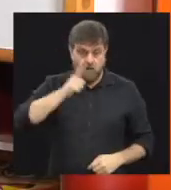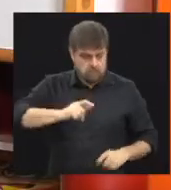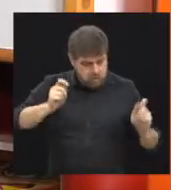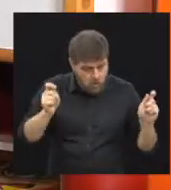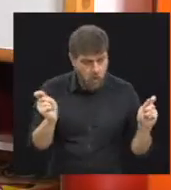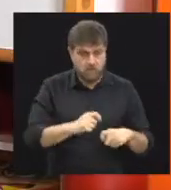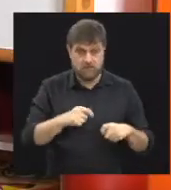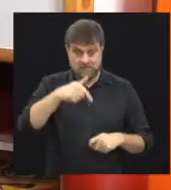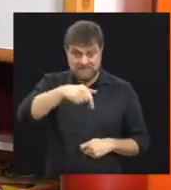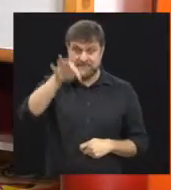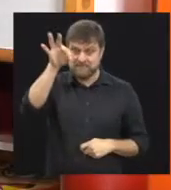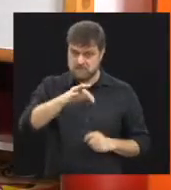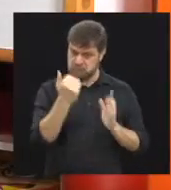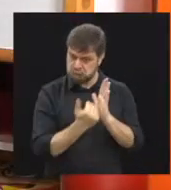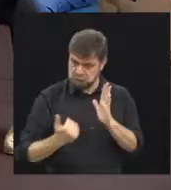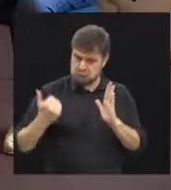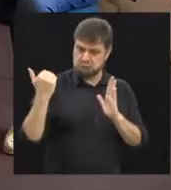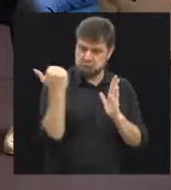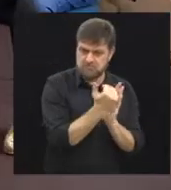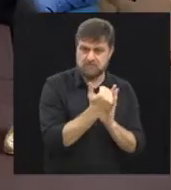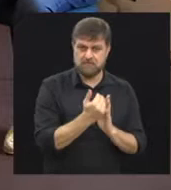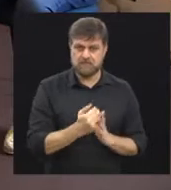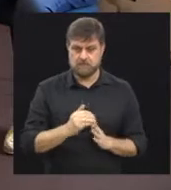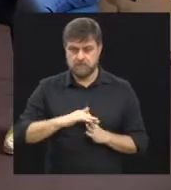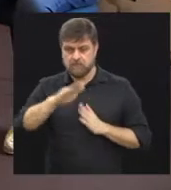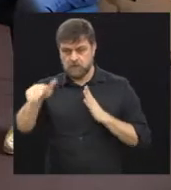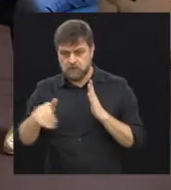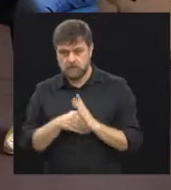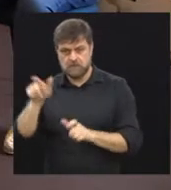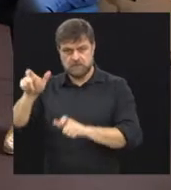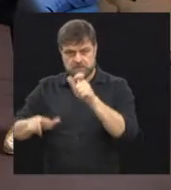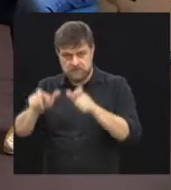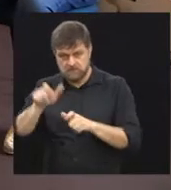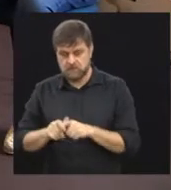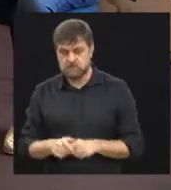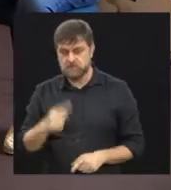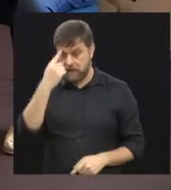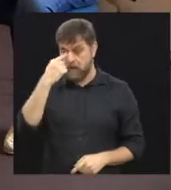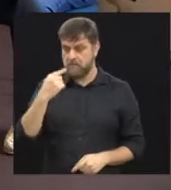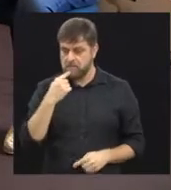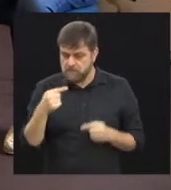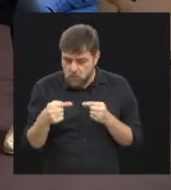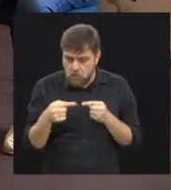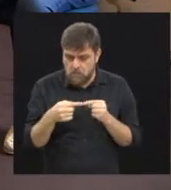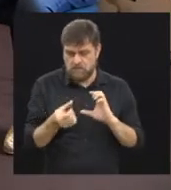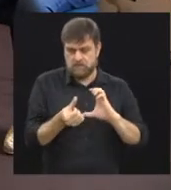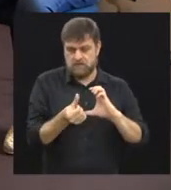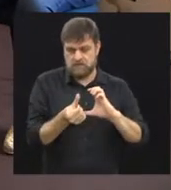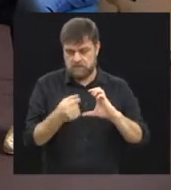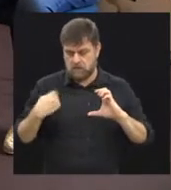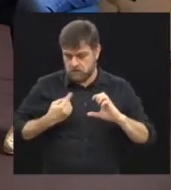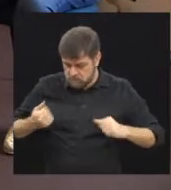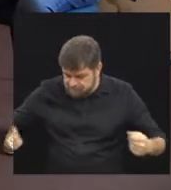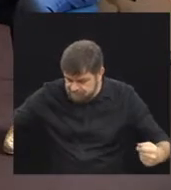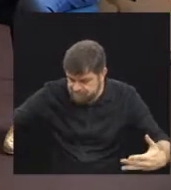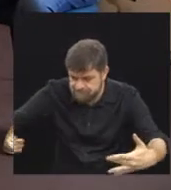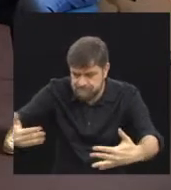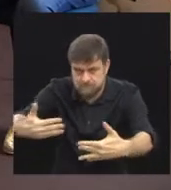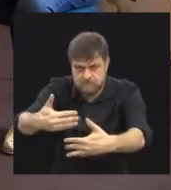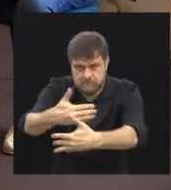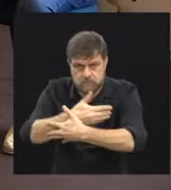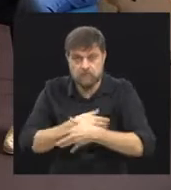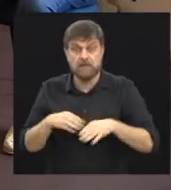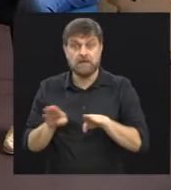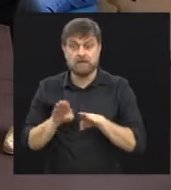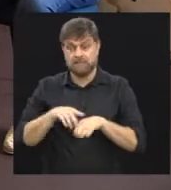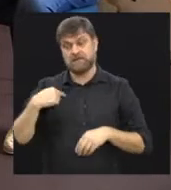dar conta com excelência. Exatamente, é uma vitória. E todos que batem aqui, que têm o perfil de atendimento da casa, são recebidos. E aí